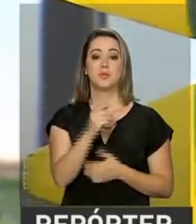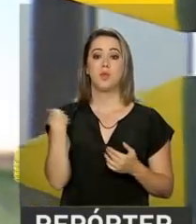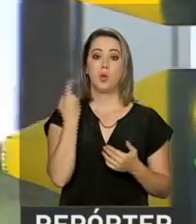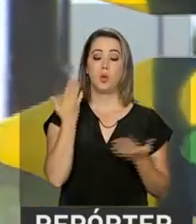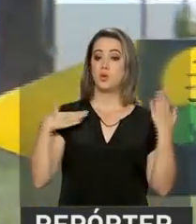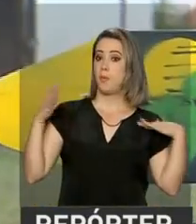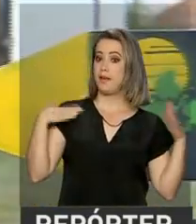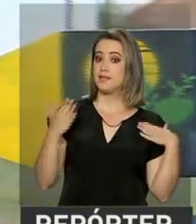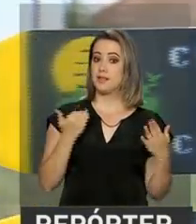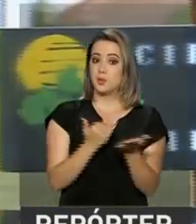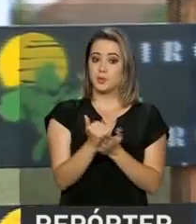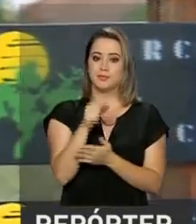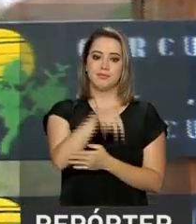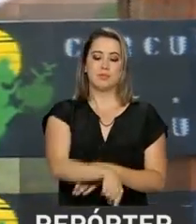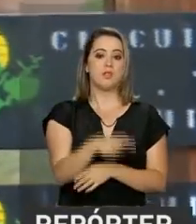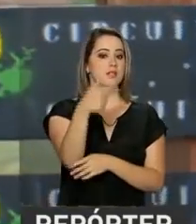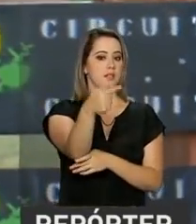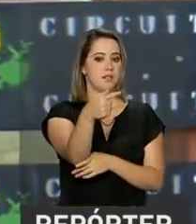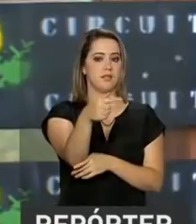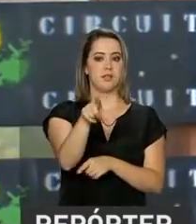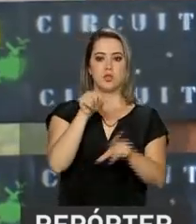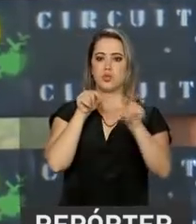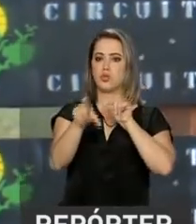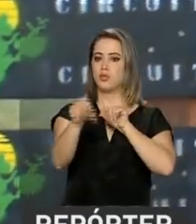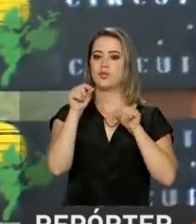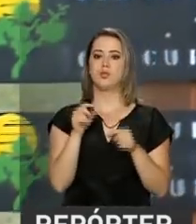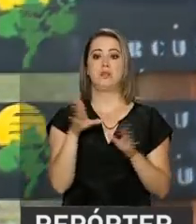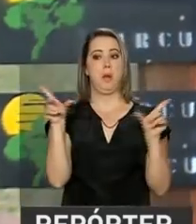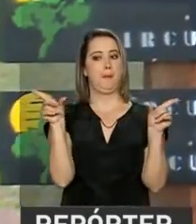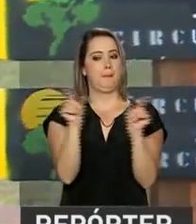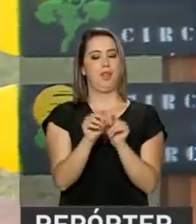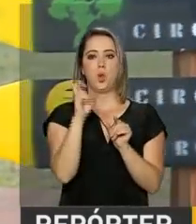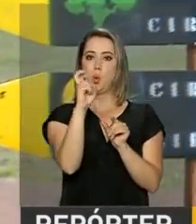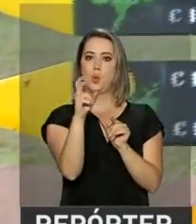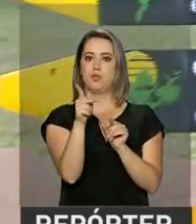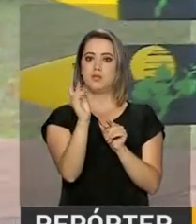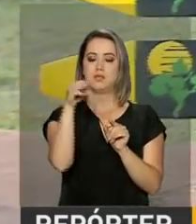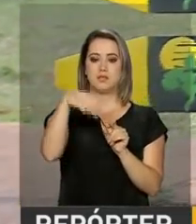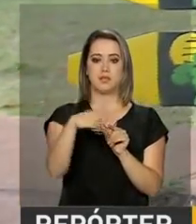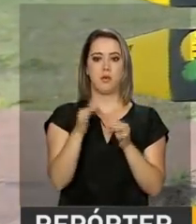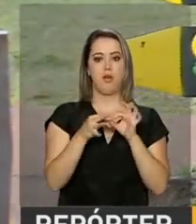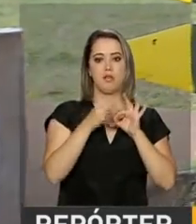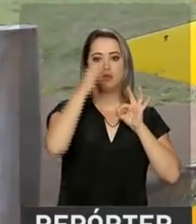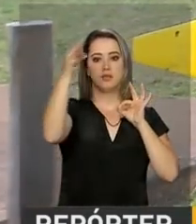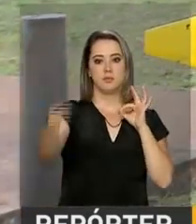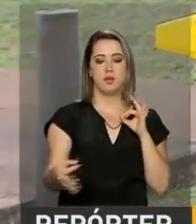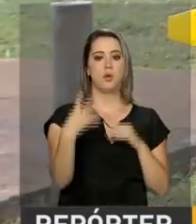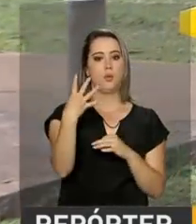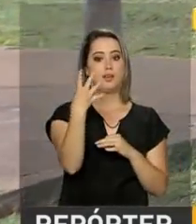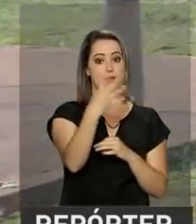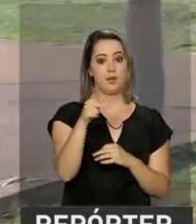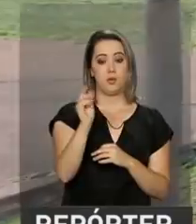de Brasília começa aqui. São 7 opções de trilha, a menor com 5 quilômetros e a maior com 44 quilômetros. Vamos